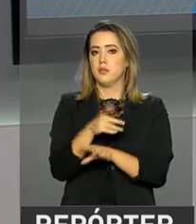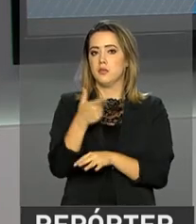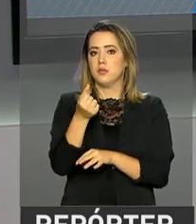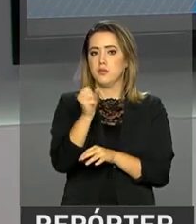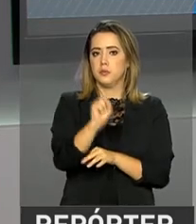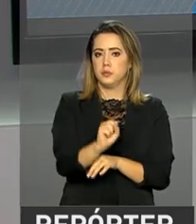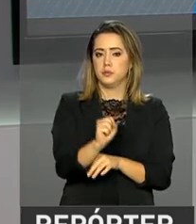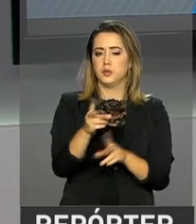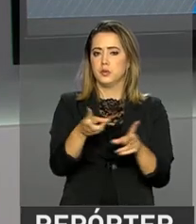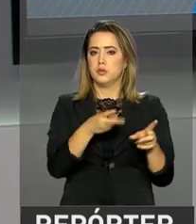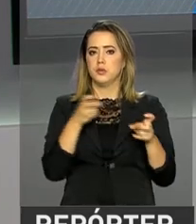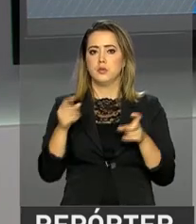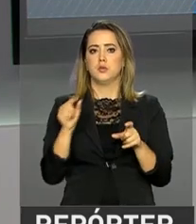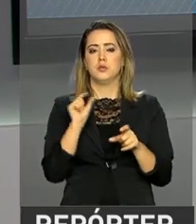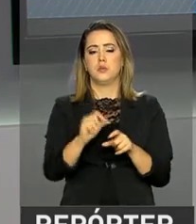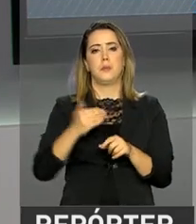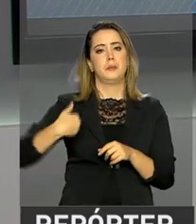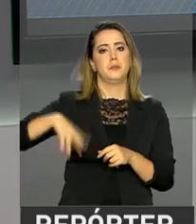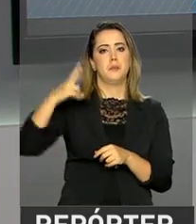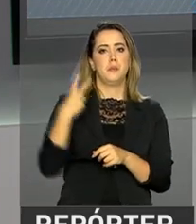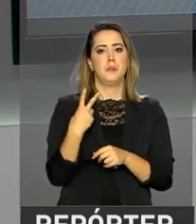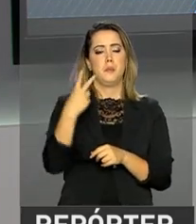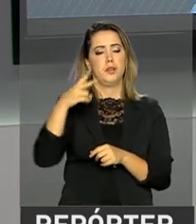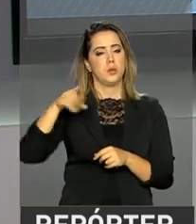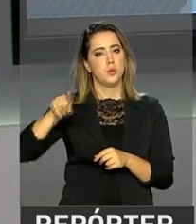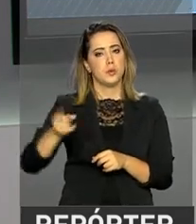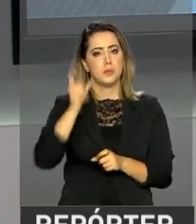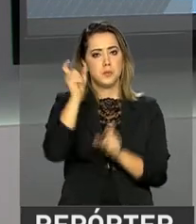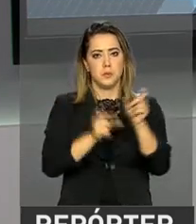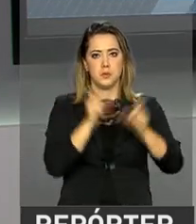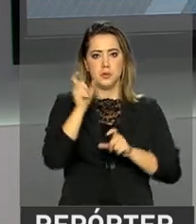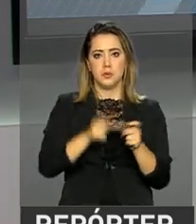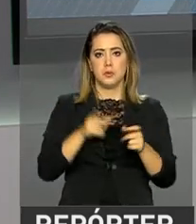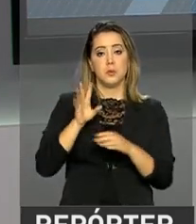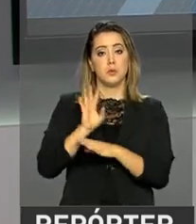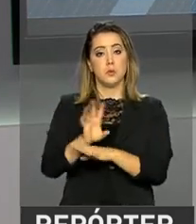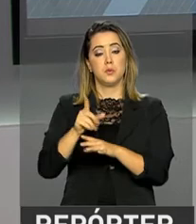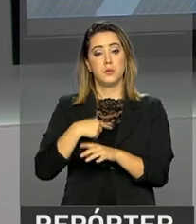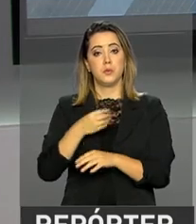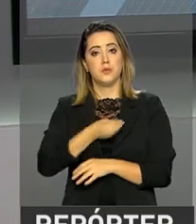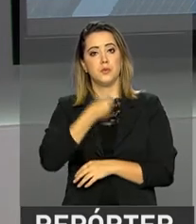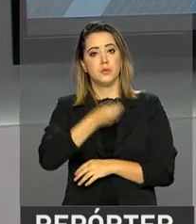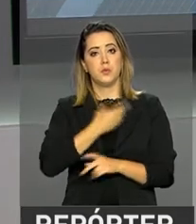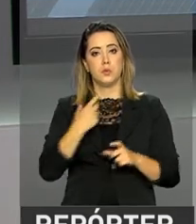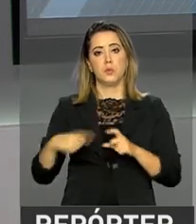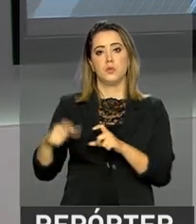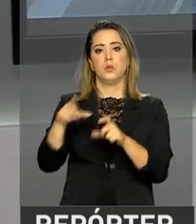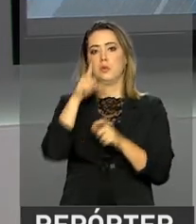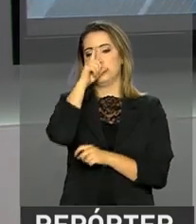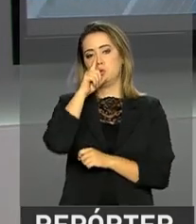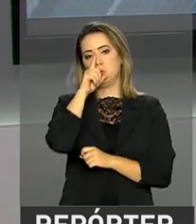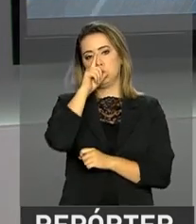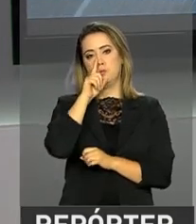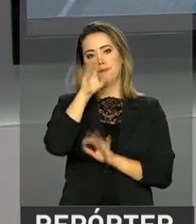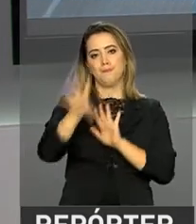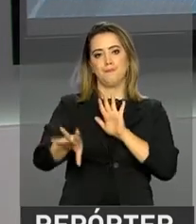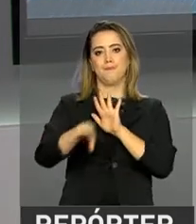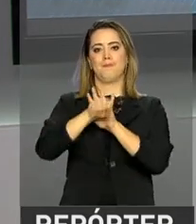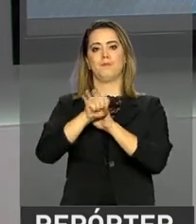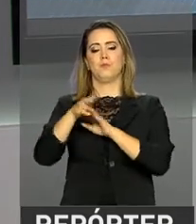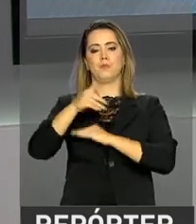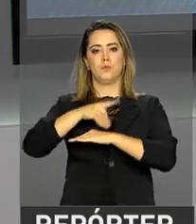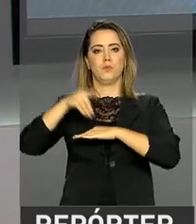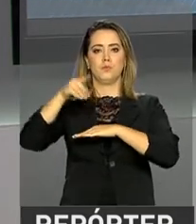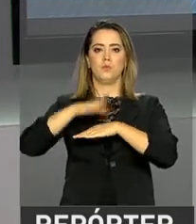A expectativa é de que mais de 2.500 moradores sejam beneficiados por viverem em áreas onde o risco de contrair